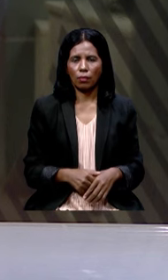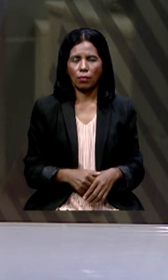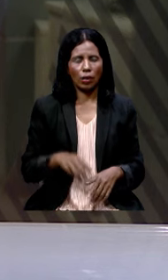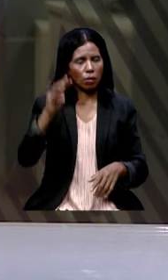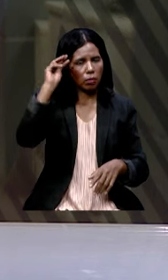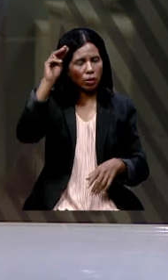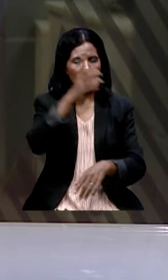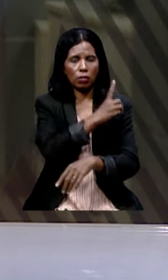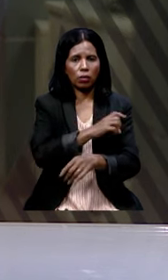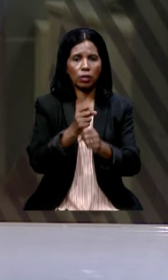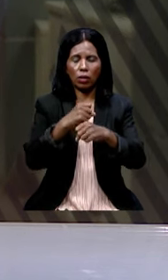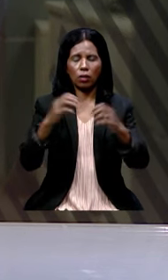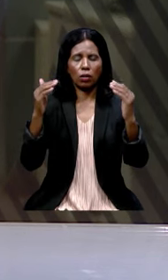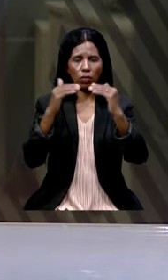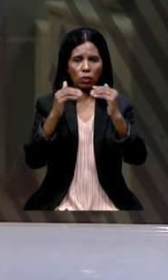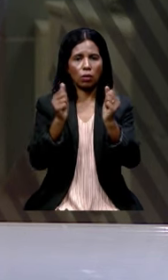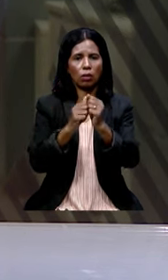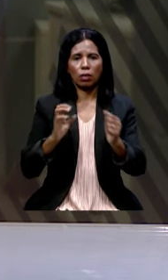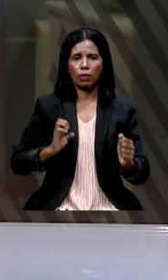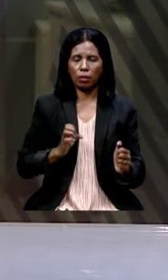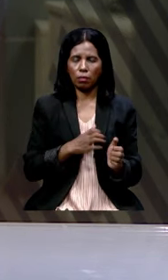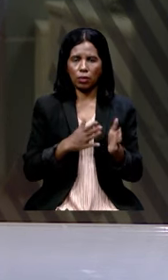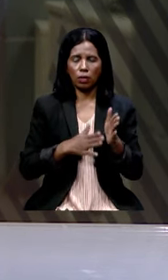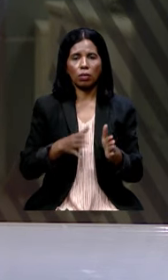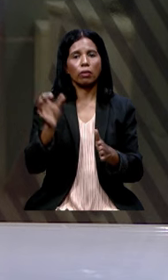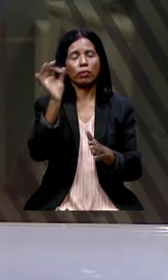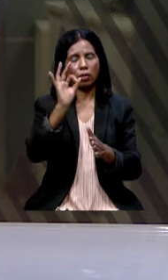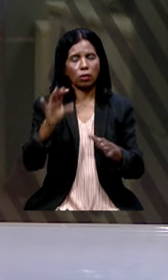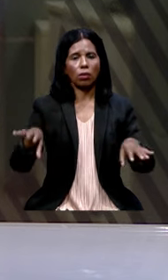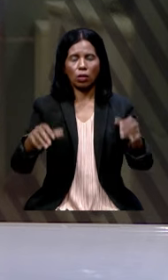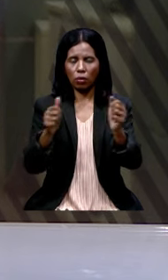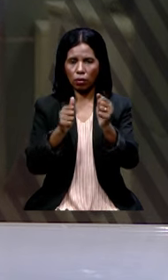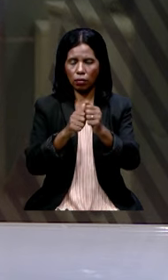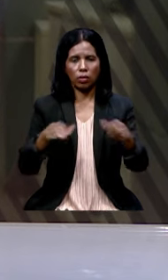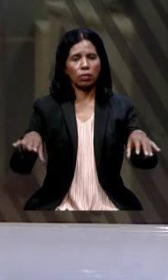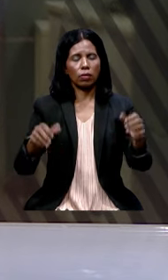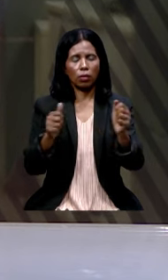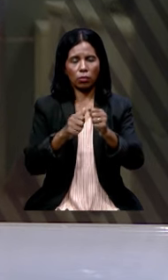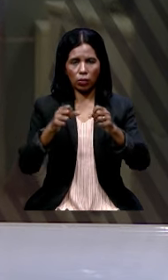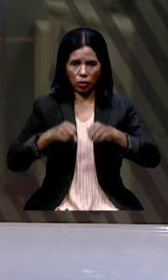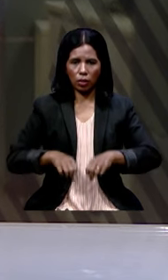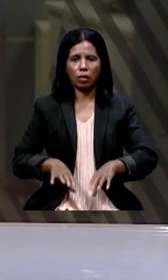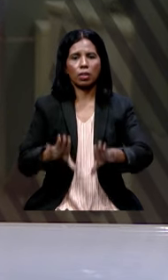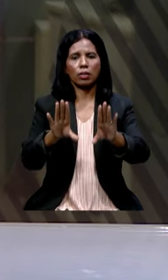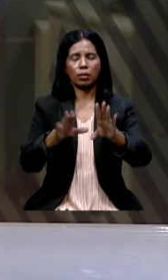Ministru Defeza la enkontru kortezia ho Embaixadór Fransa, hodi koalia konaba kooperasaun ia área marítima.